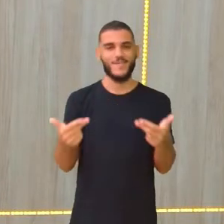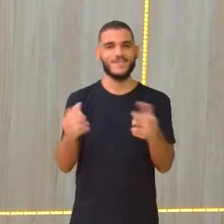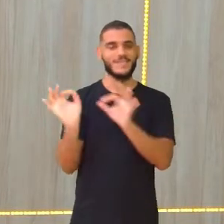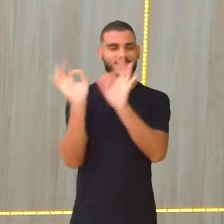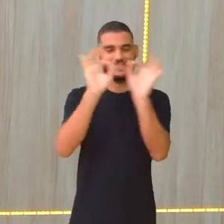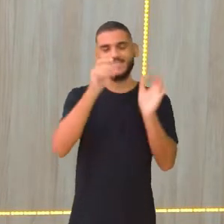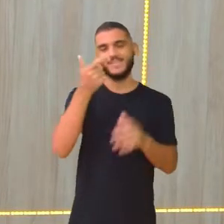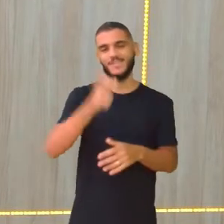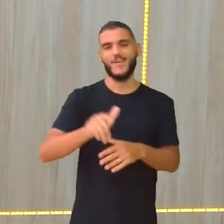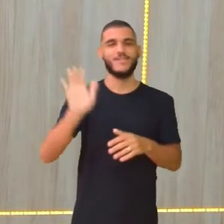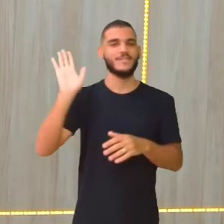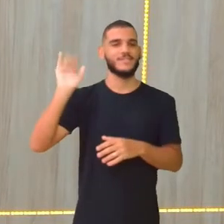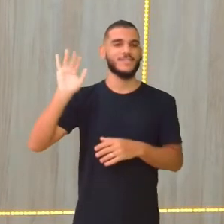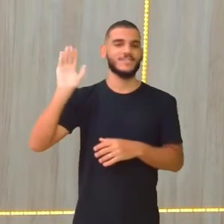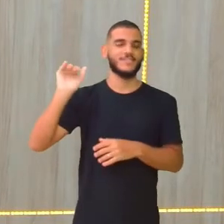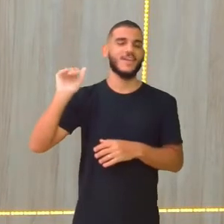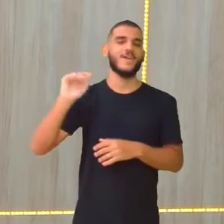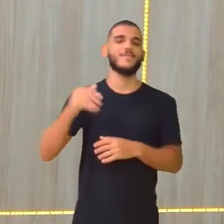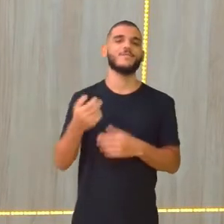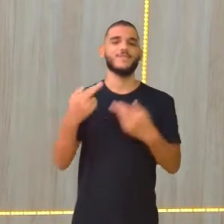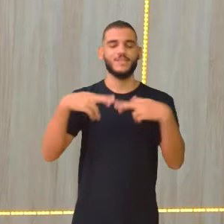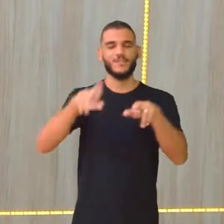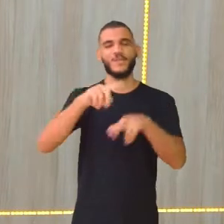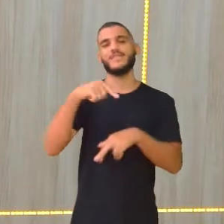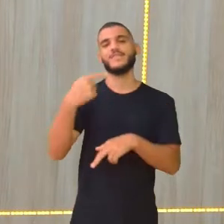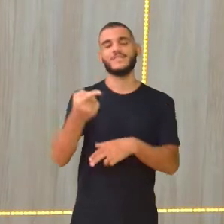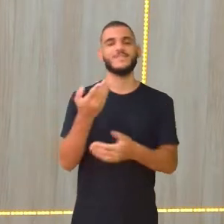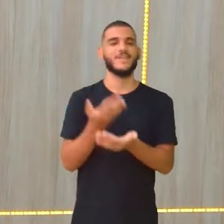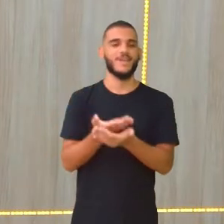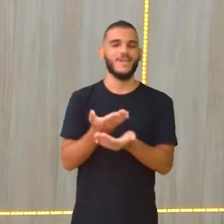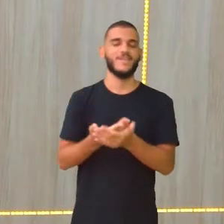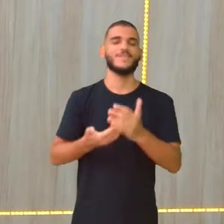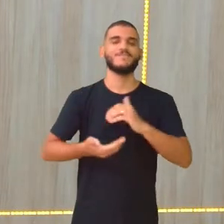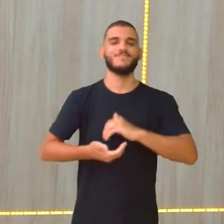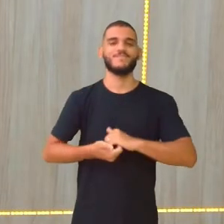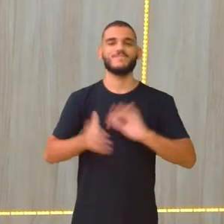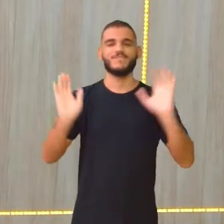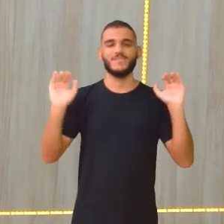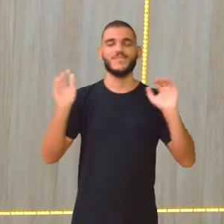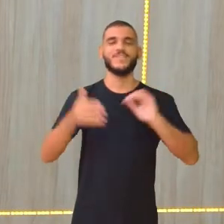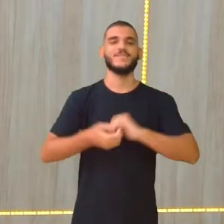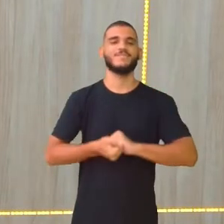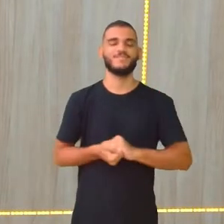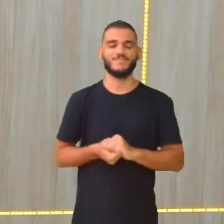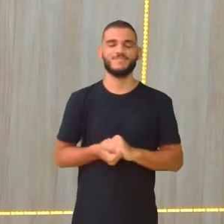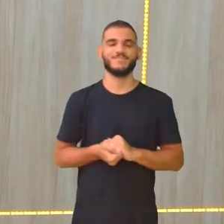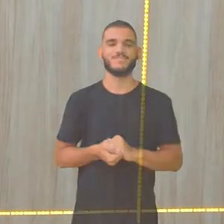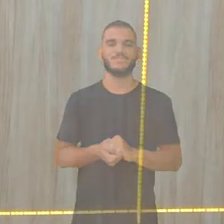aula. Tchau, tchau, pessoal. Aguardo vocês na próxima aula. Tchau, tchau.